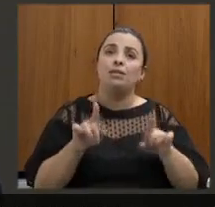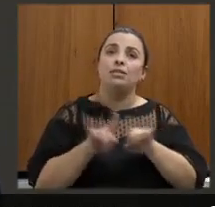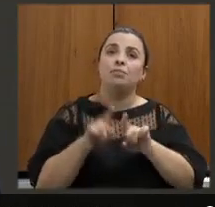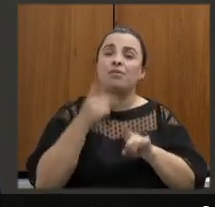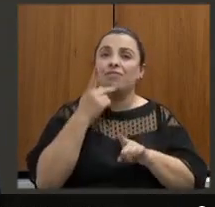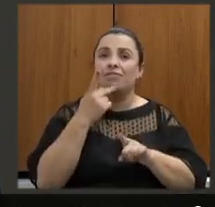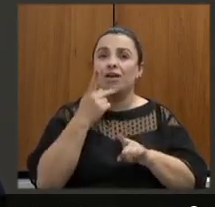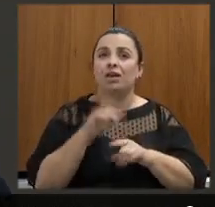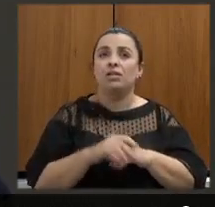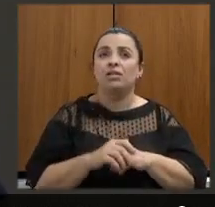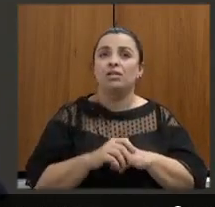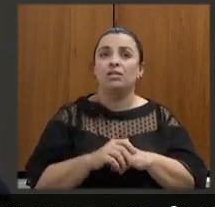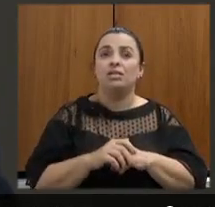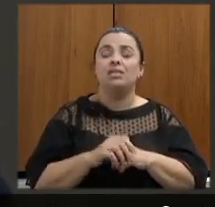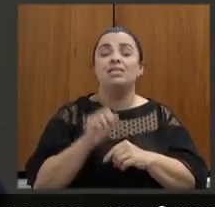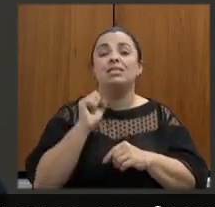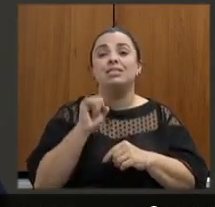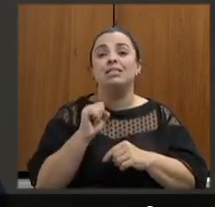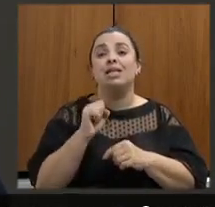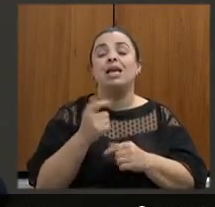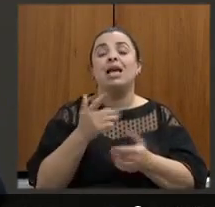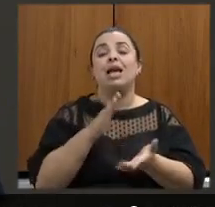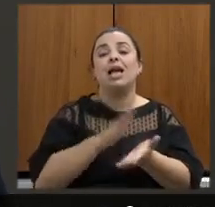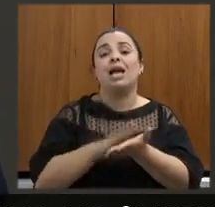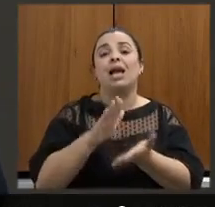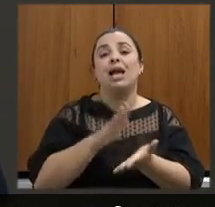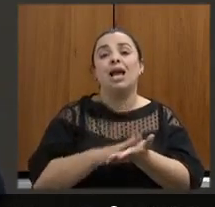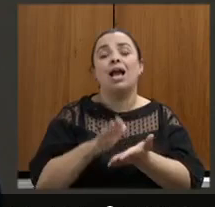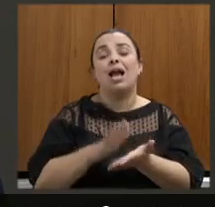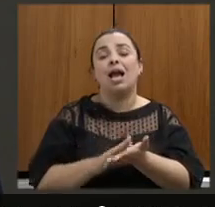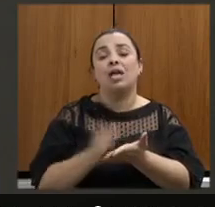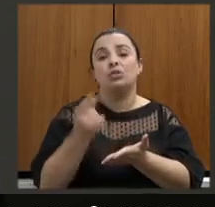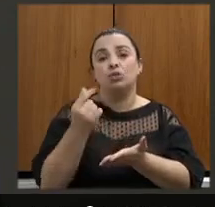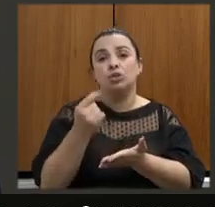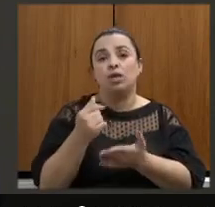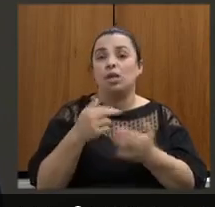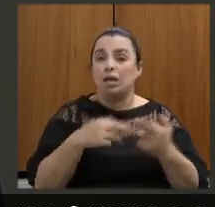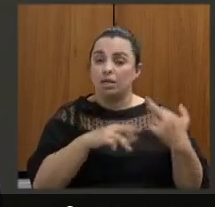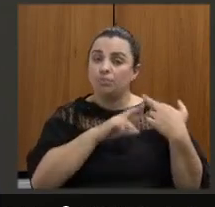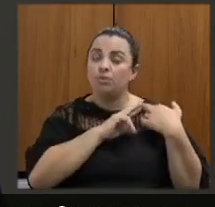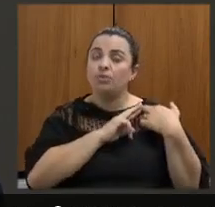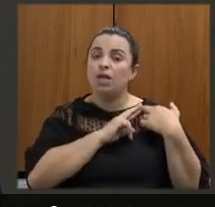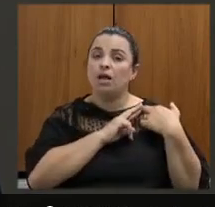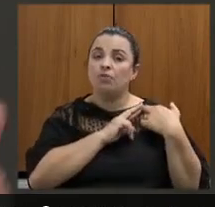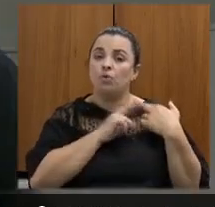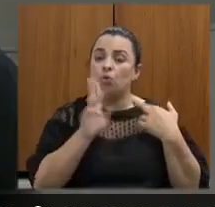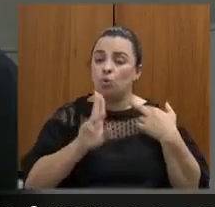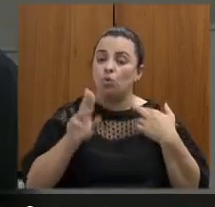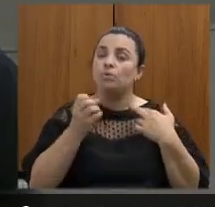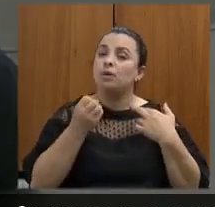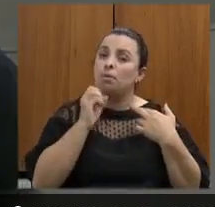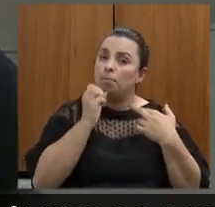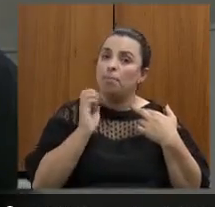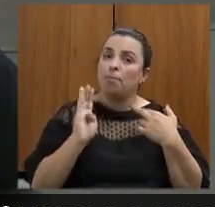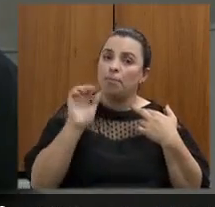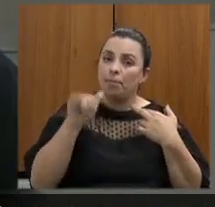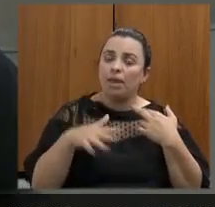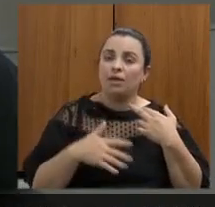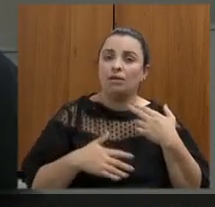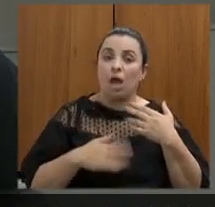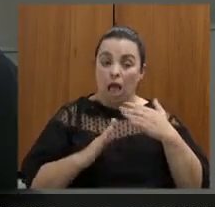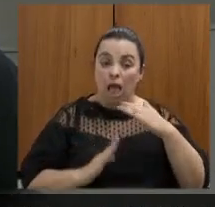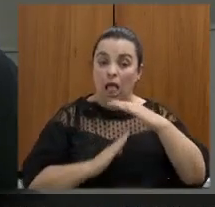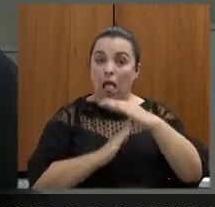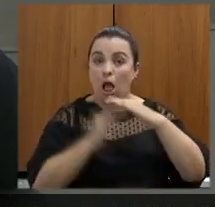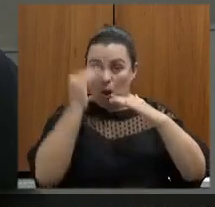si cumprir-se gastar o dinheiro com responsabilidade né gastar o dia gastar bem cumprir no teto gastar por